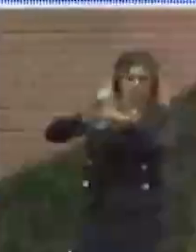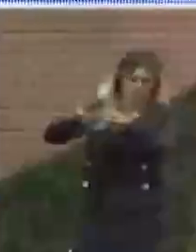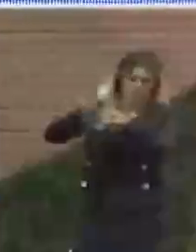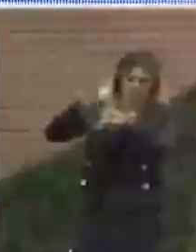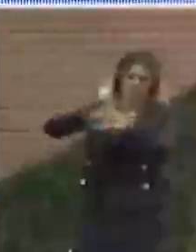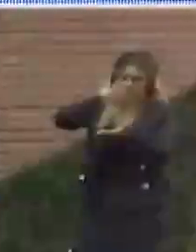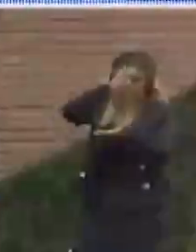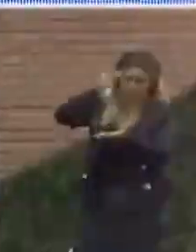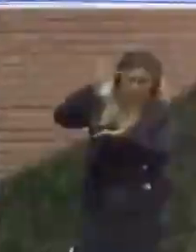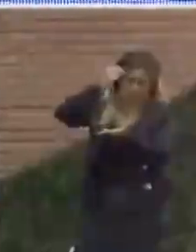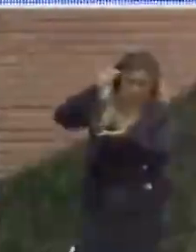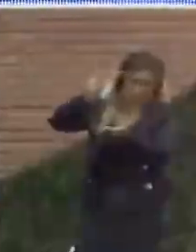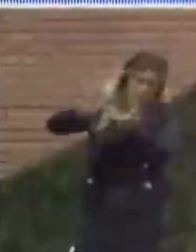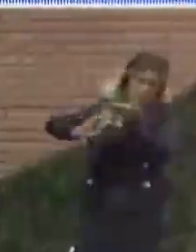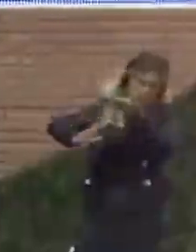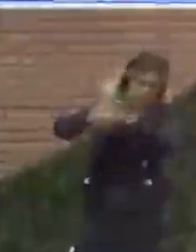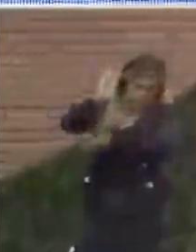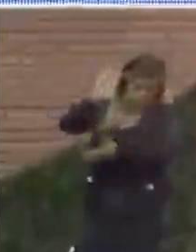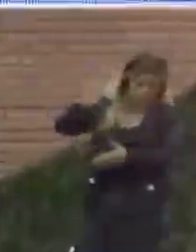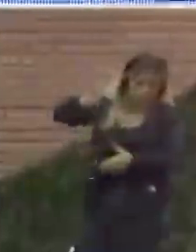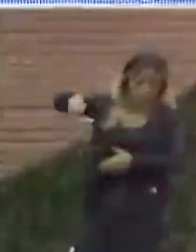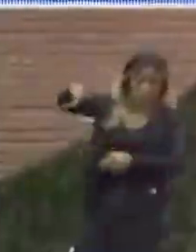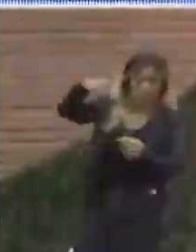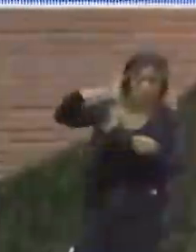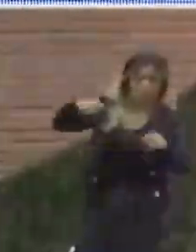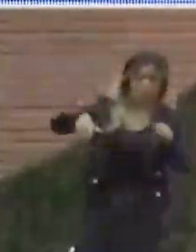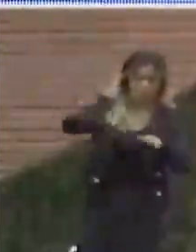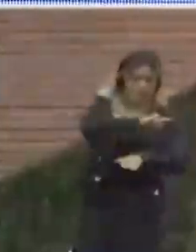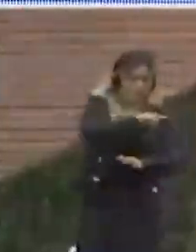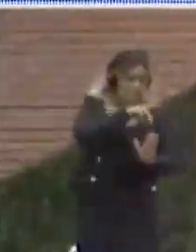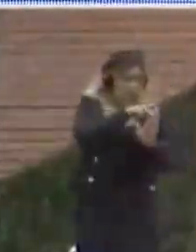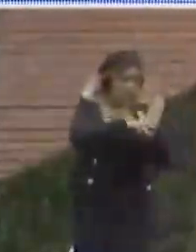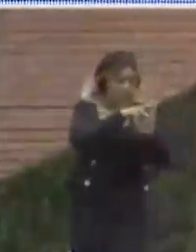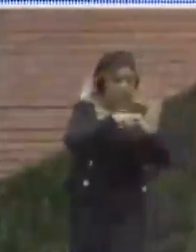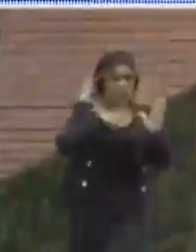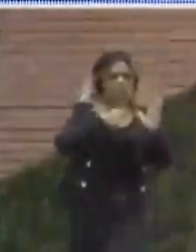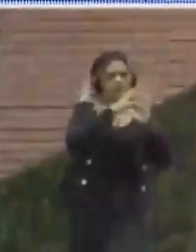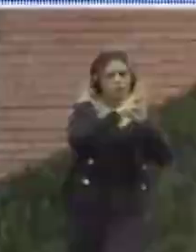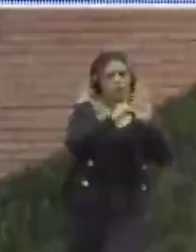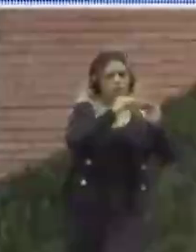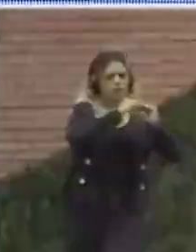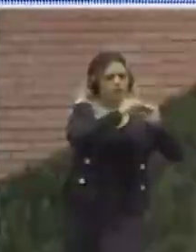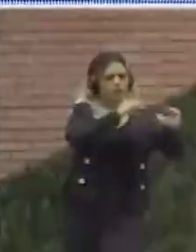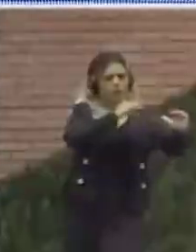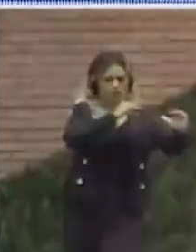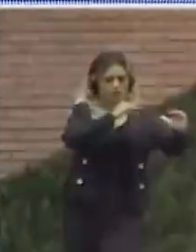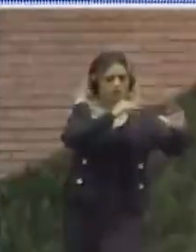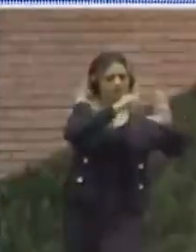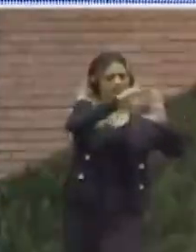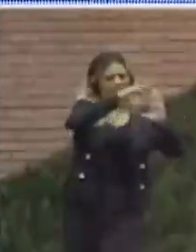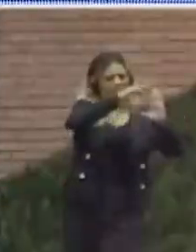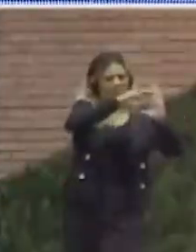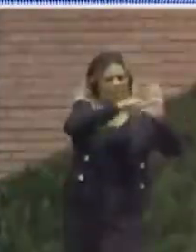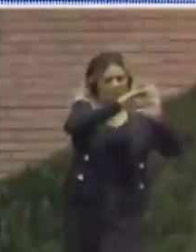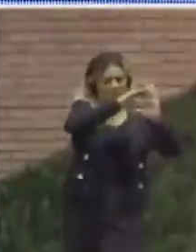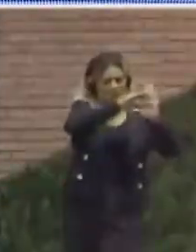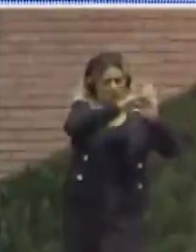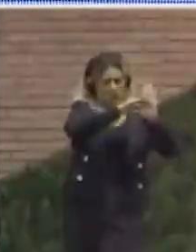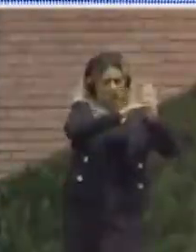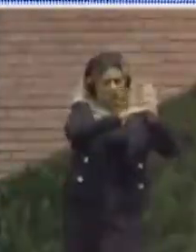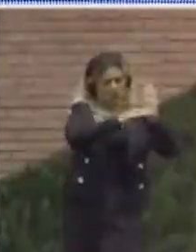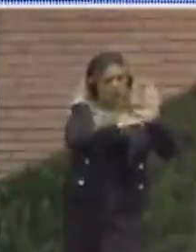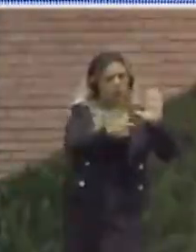da prefeitura, eles tinham que ser submetidos num modelo com uma coordenada específica que era dada, que